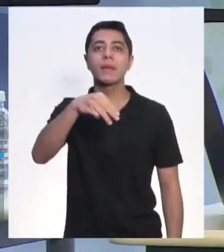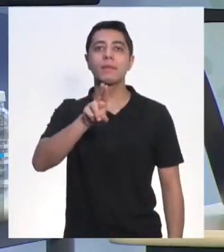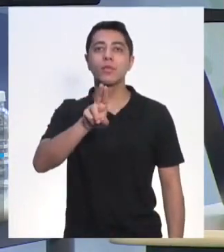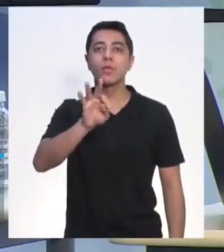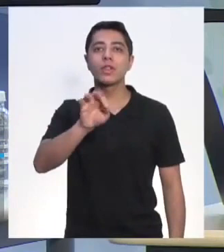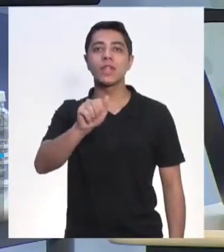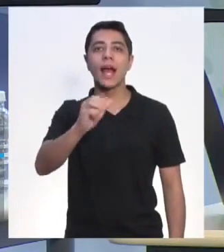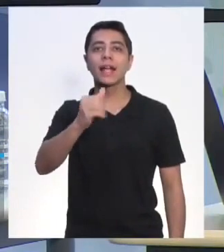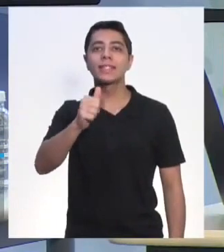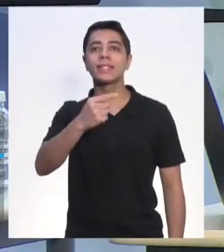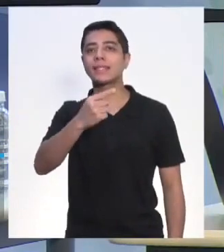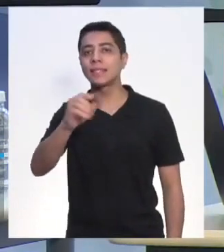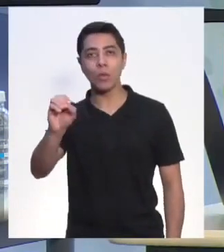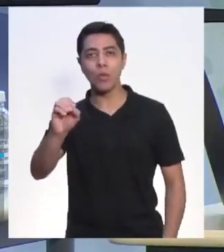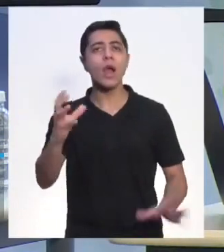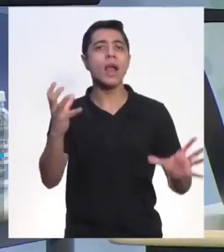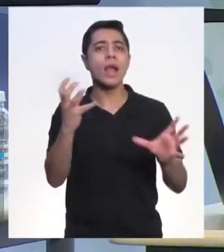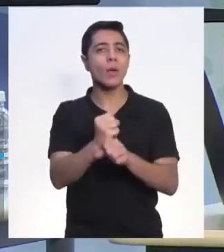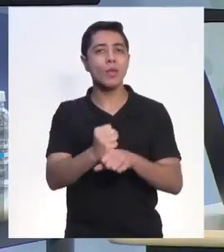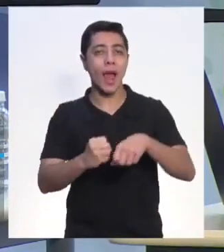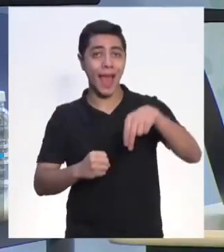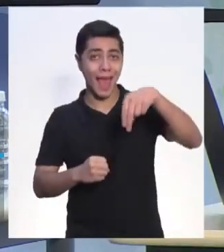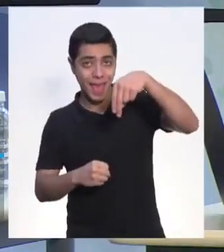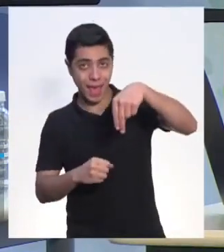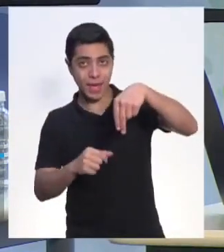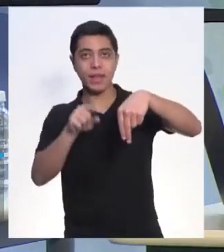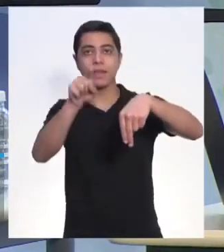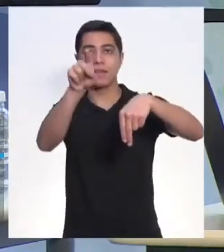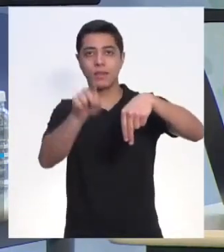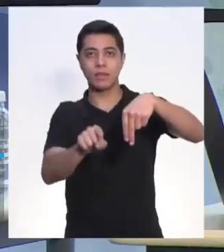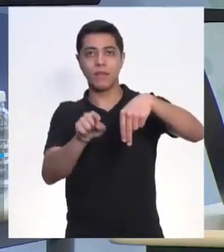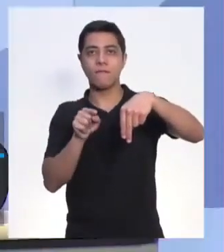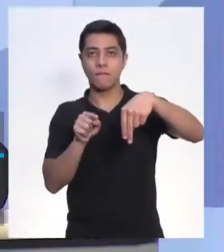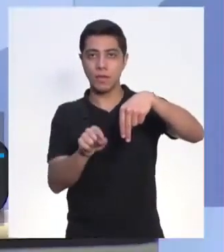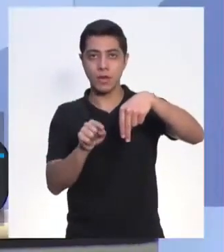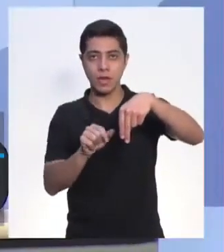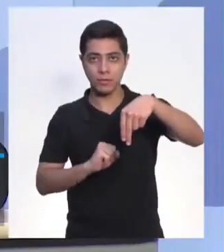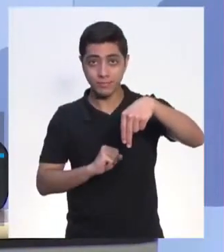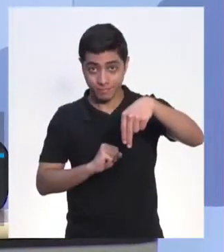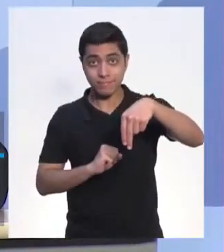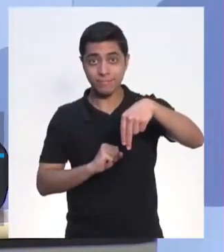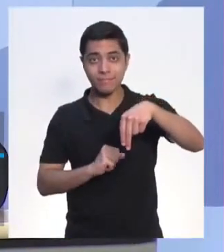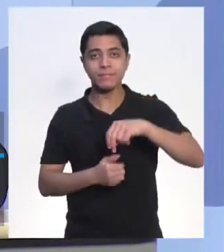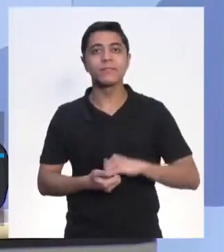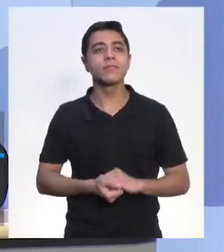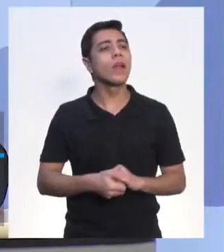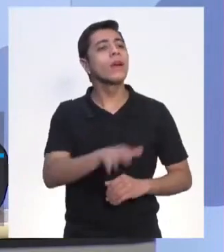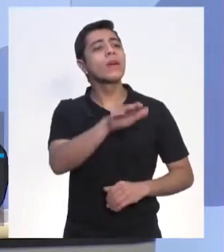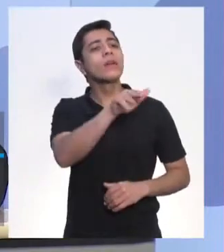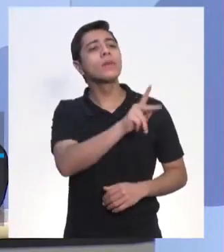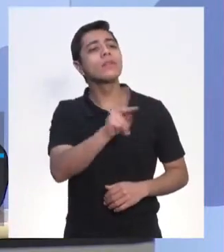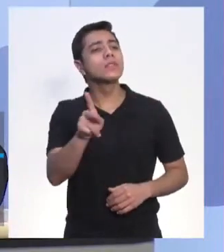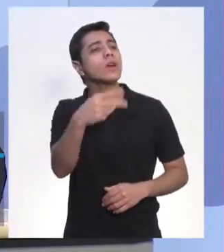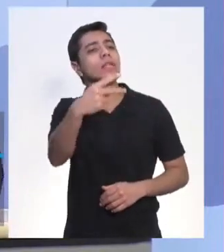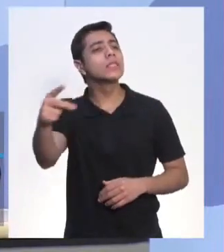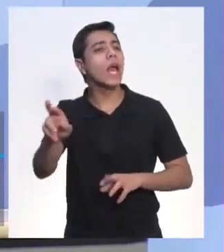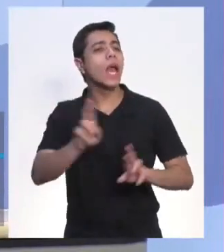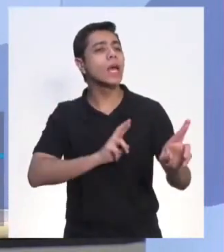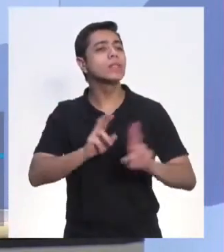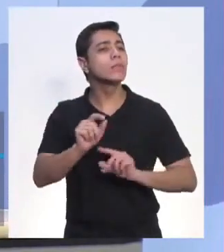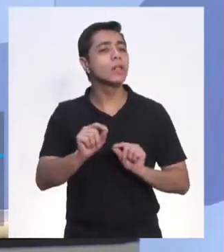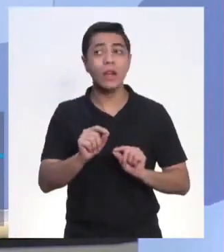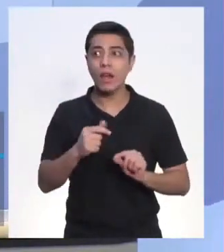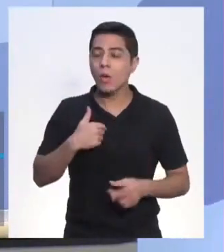fatorial, tá bom? Bom, professora Roberta, e aí, o que eles colocaram no chat? Gostei de ver, professora Inês, quase não consegui anotar de tanta gente colocando